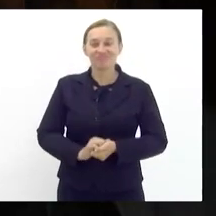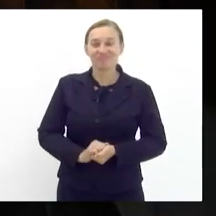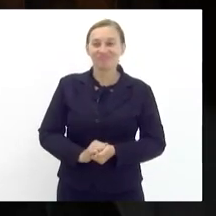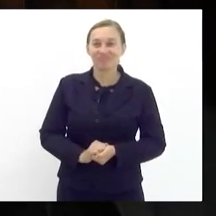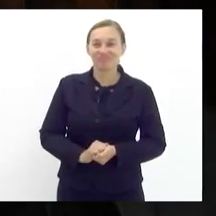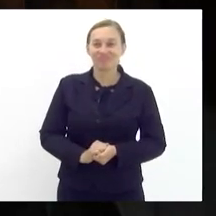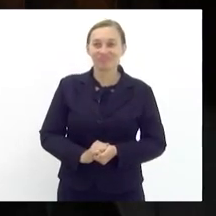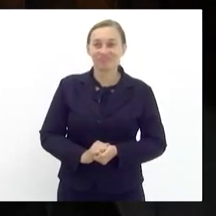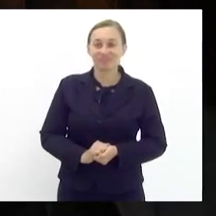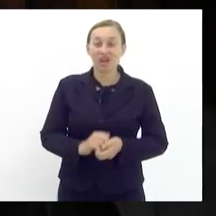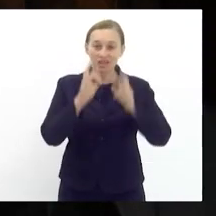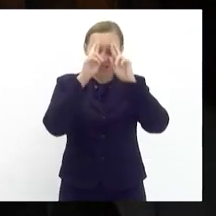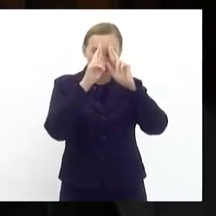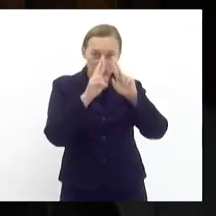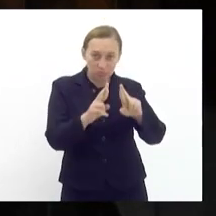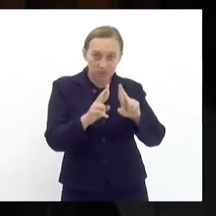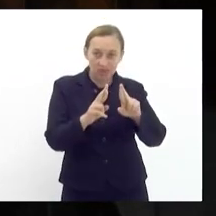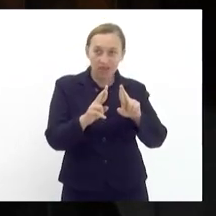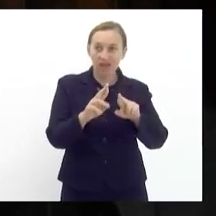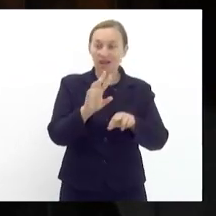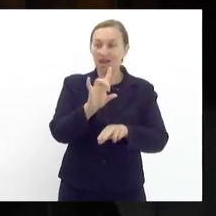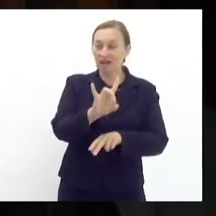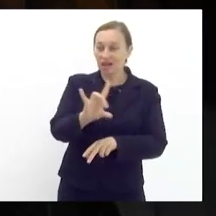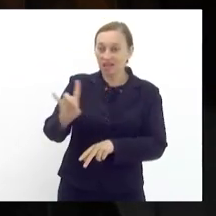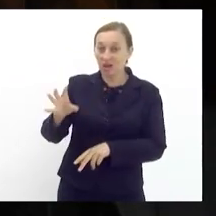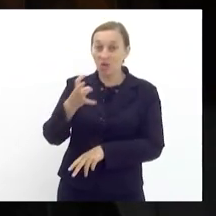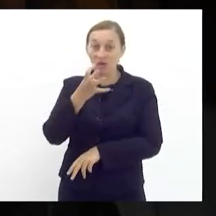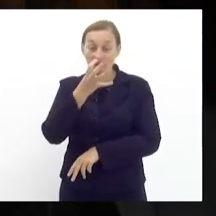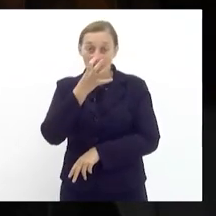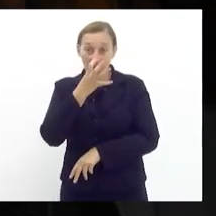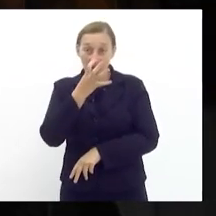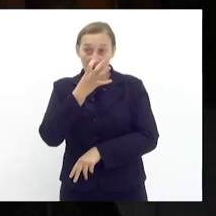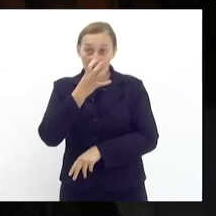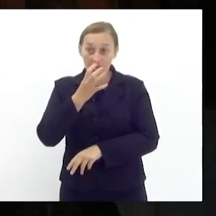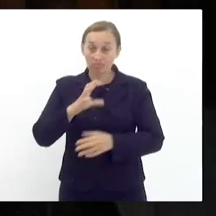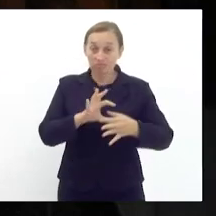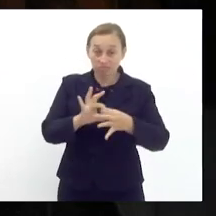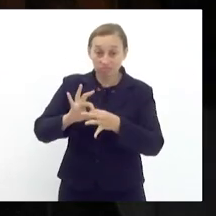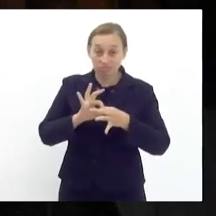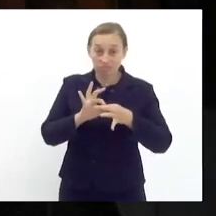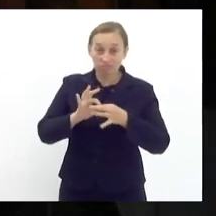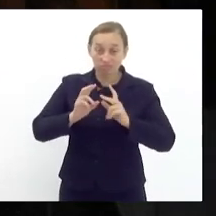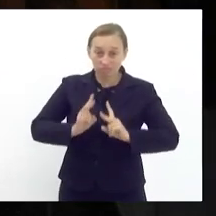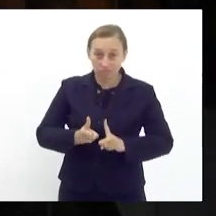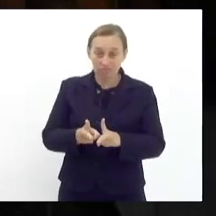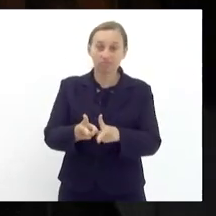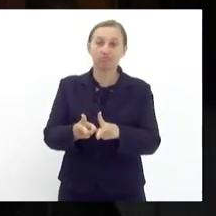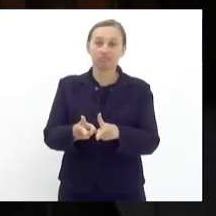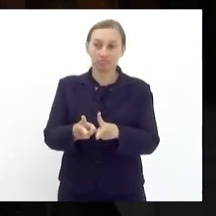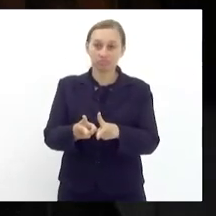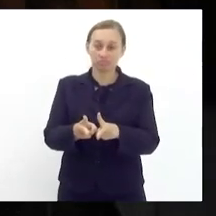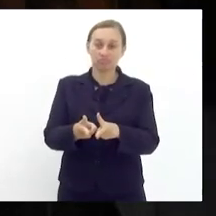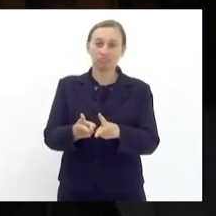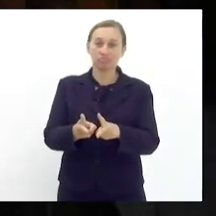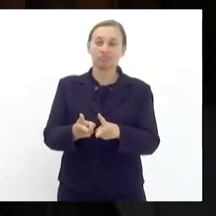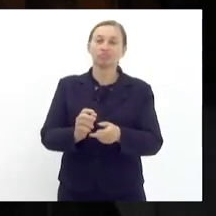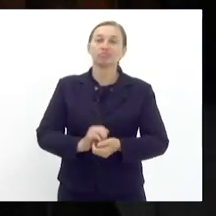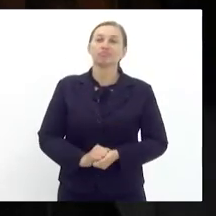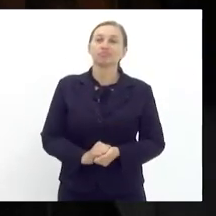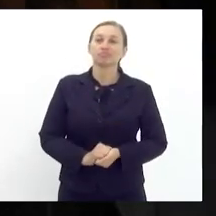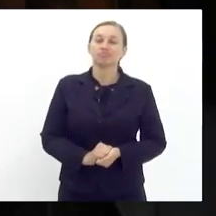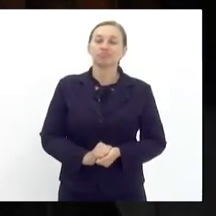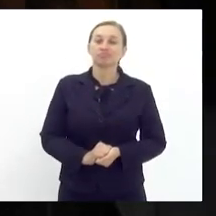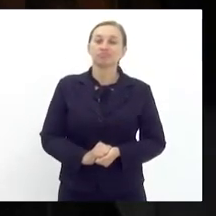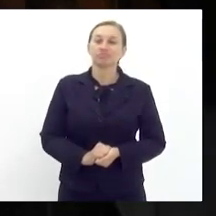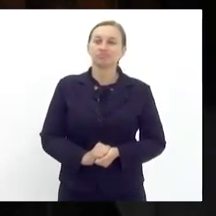se respeitar se admirar e carne juntos em relação ao